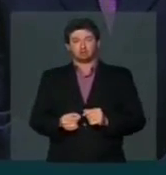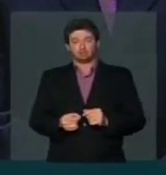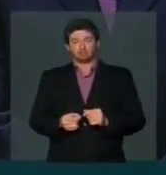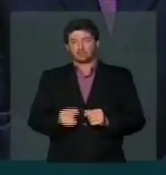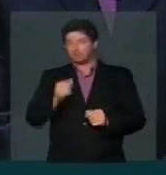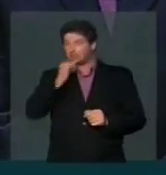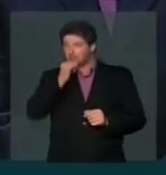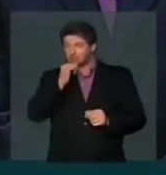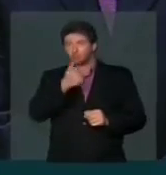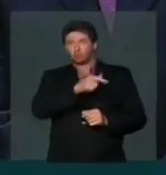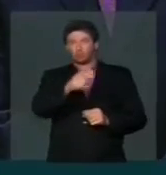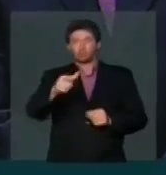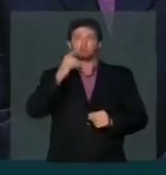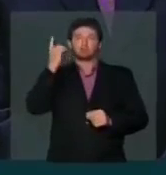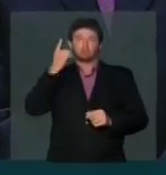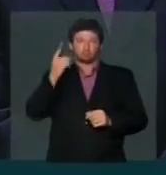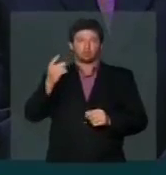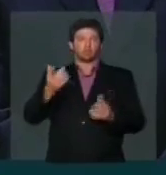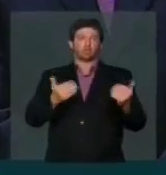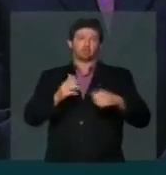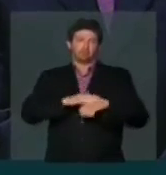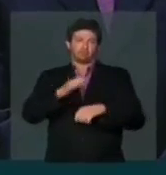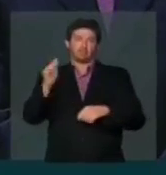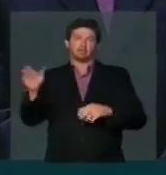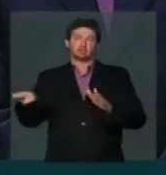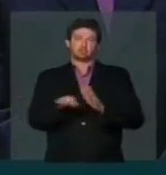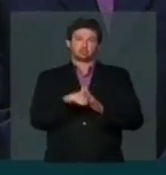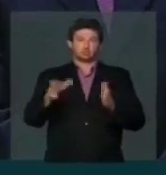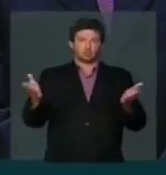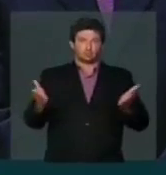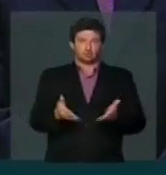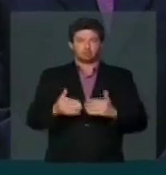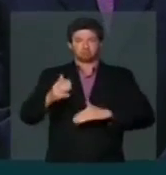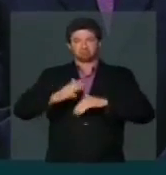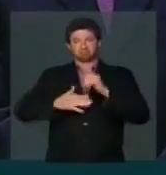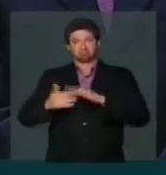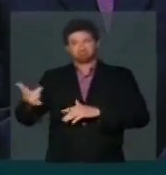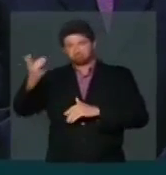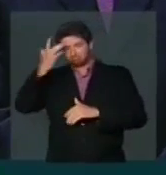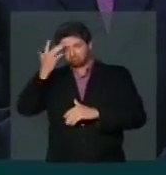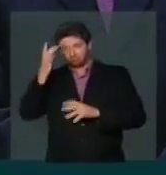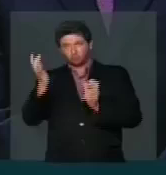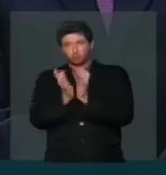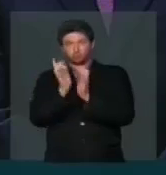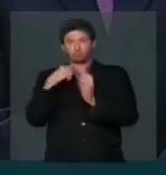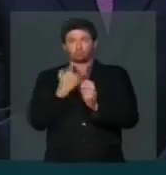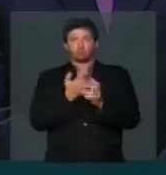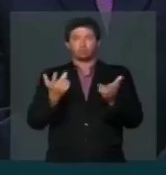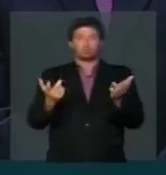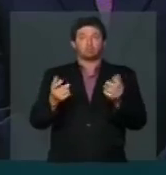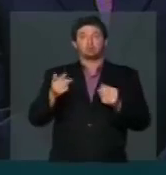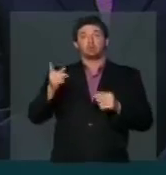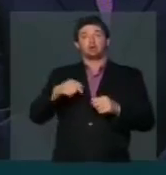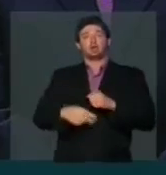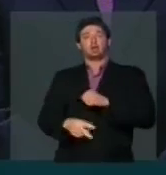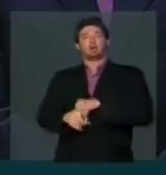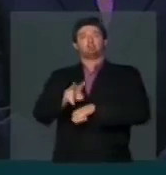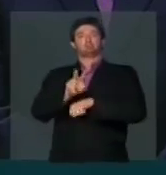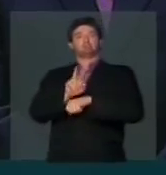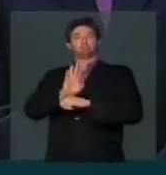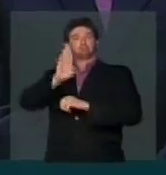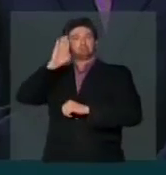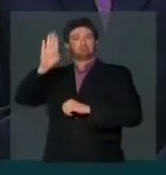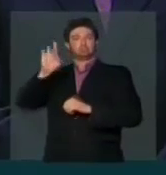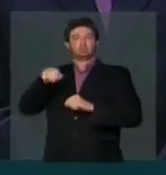de outros deputados mais jovens que vieram qualificar e oxigenar a nossa bancada, tem sido a vanguarda